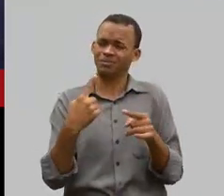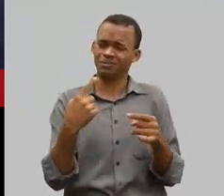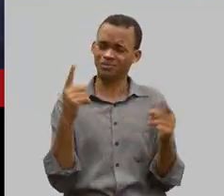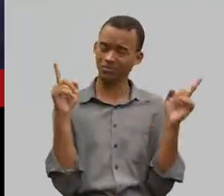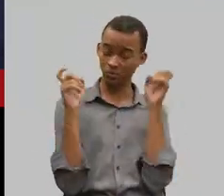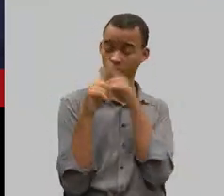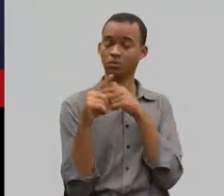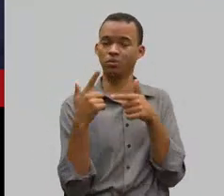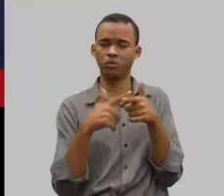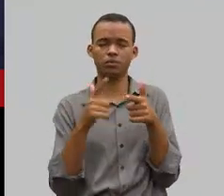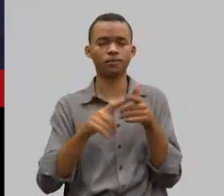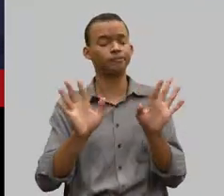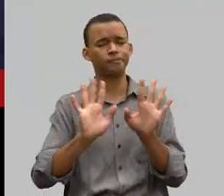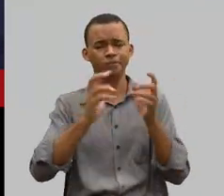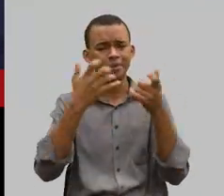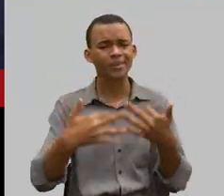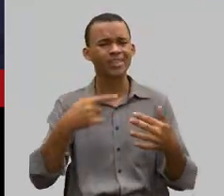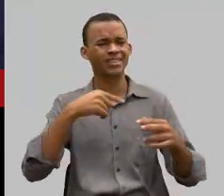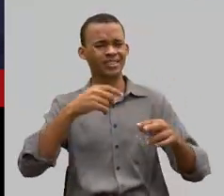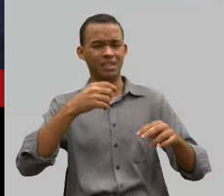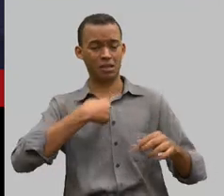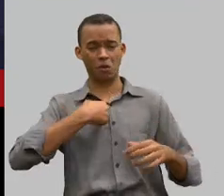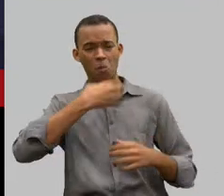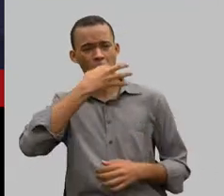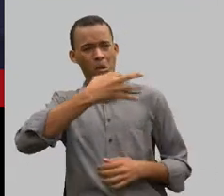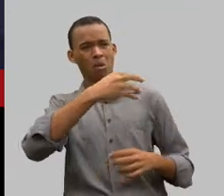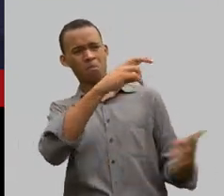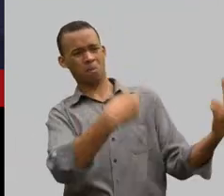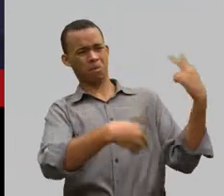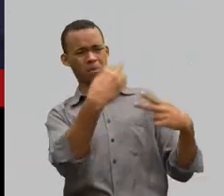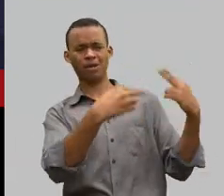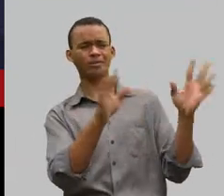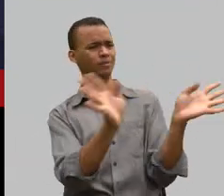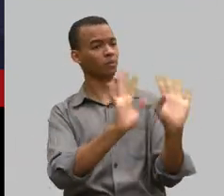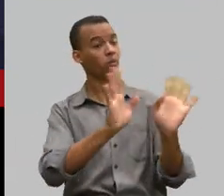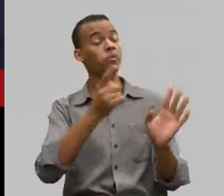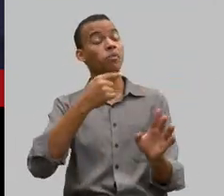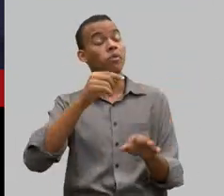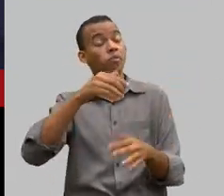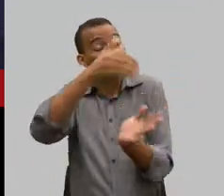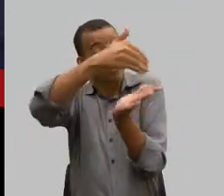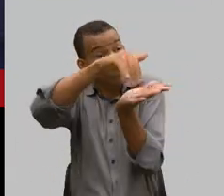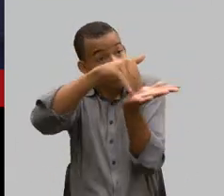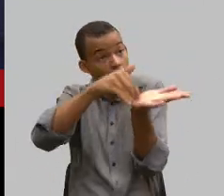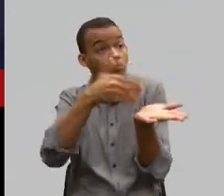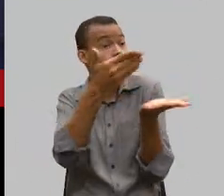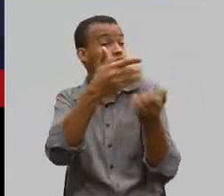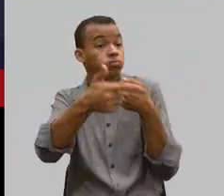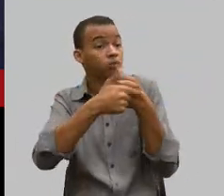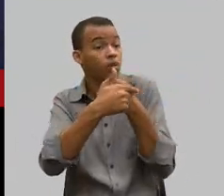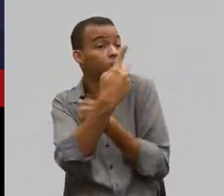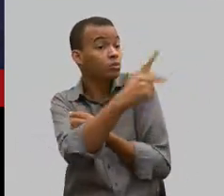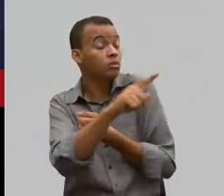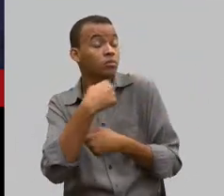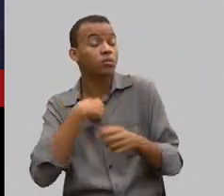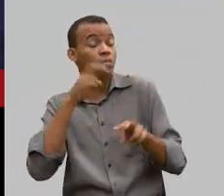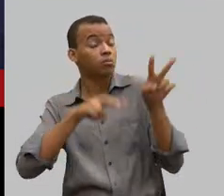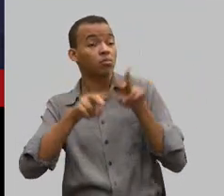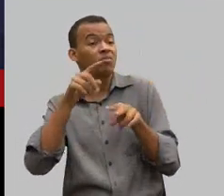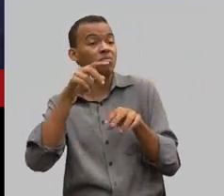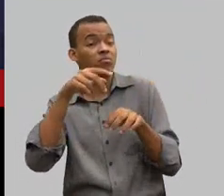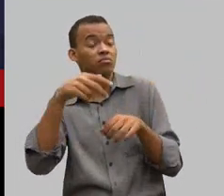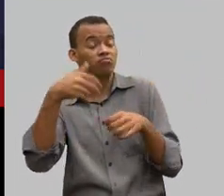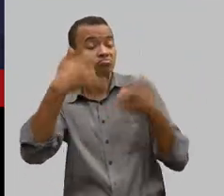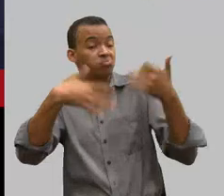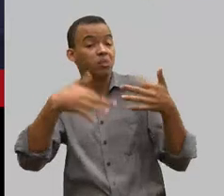não se trata de eu não quero avaliação sobre a minha opinião as a função da secretaria é essa não na minha avaliação não foi apresentada eu passei pro próximo